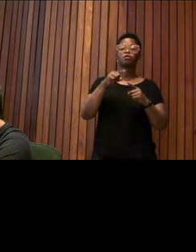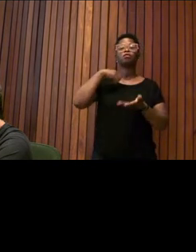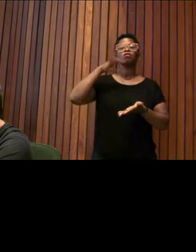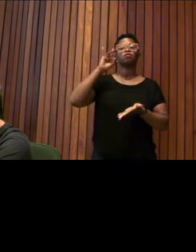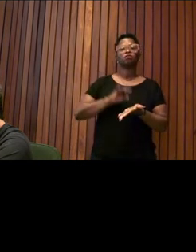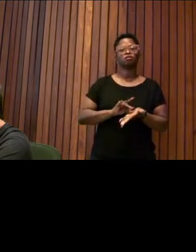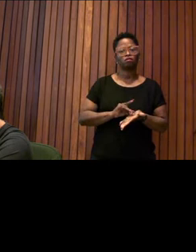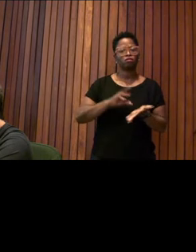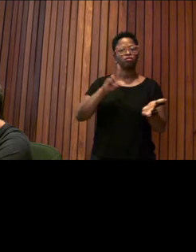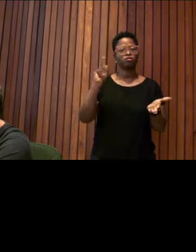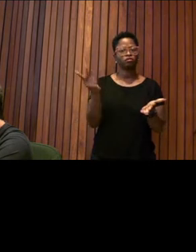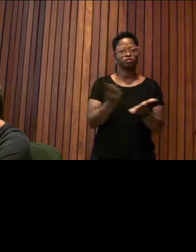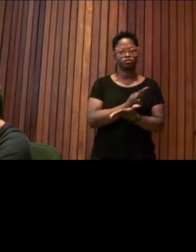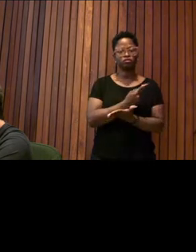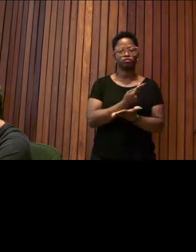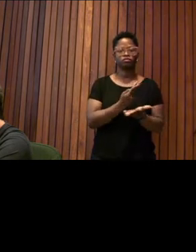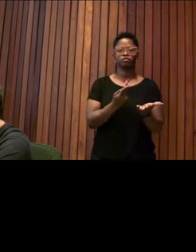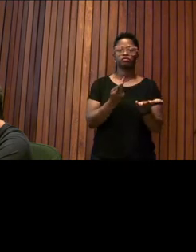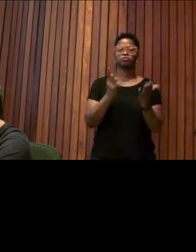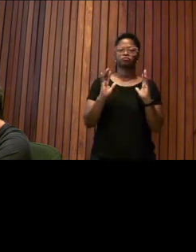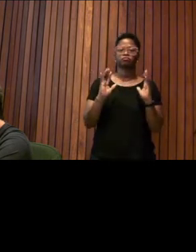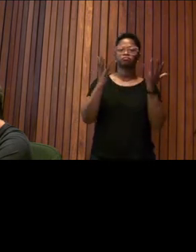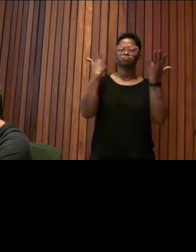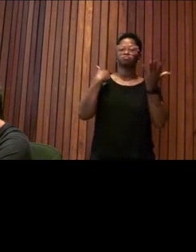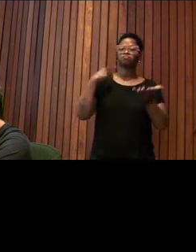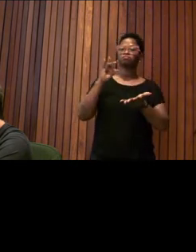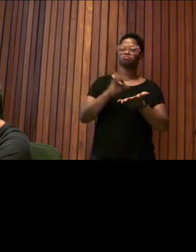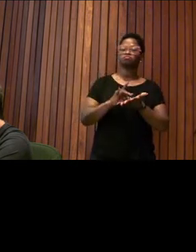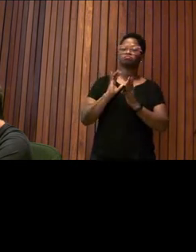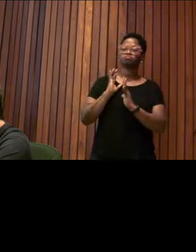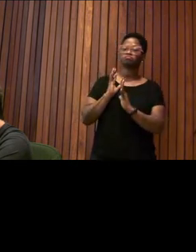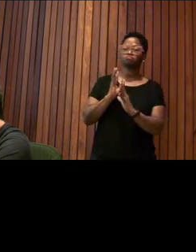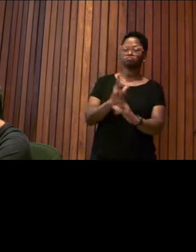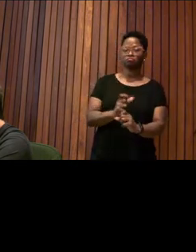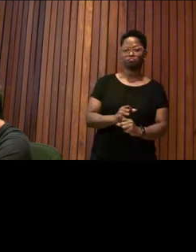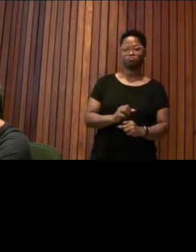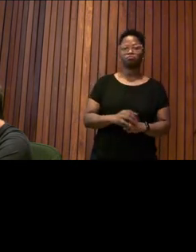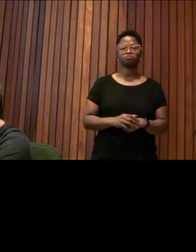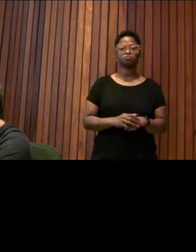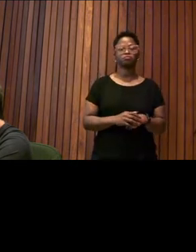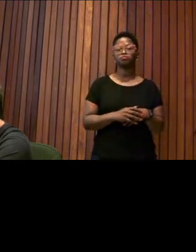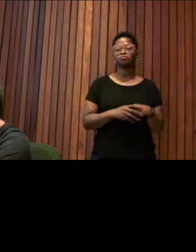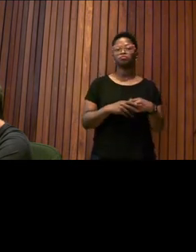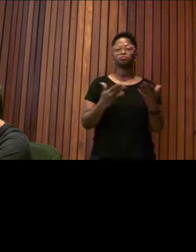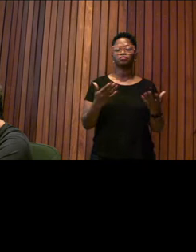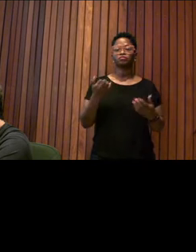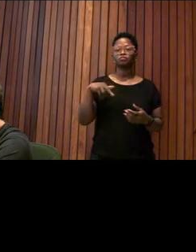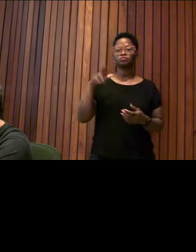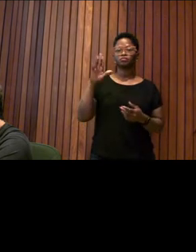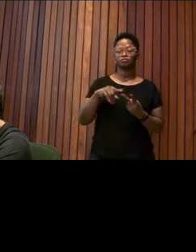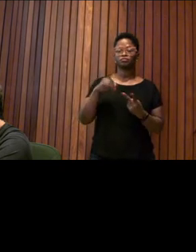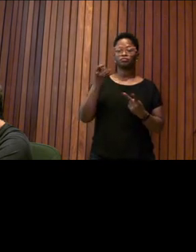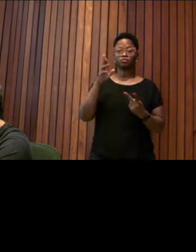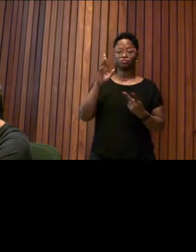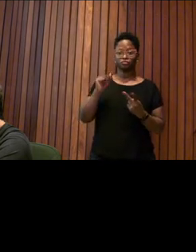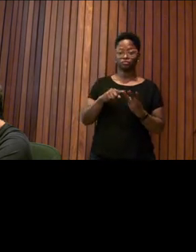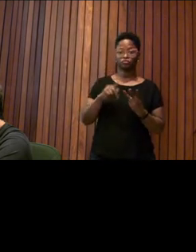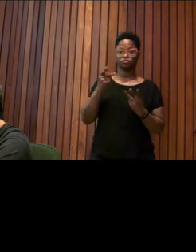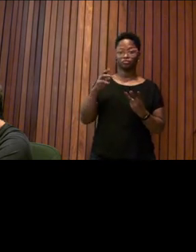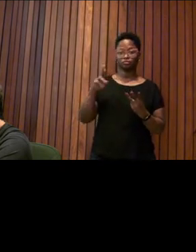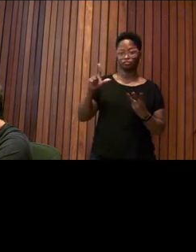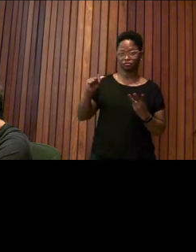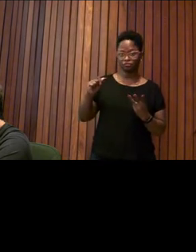realizar esse evento realmente histórico, né? Então, Cristina, Débora,